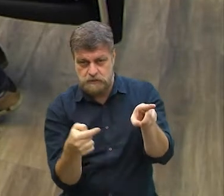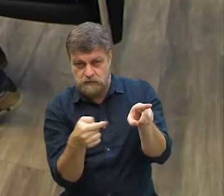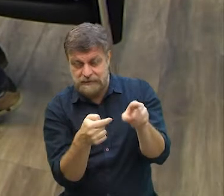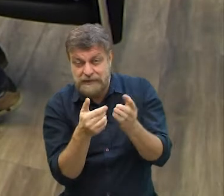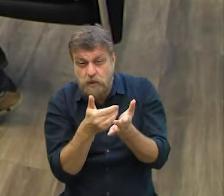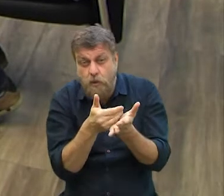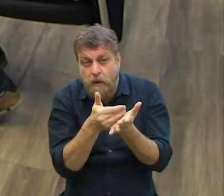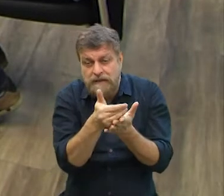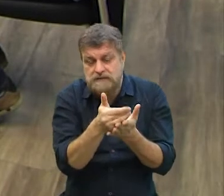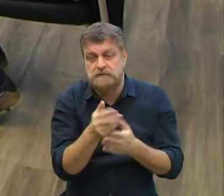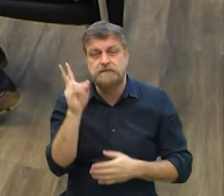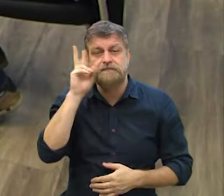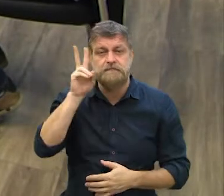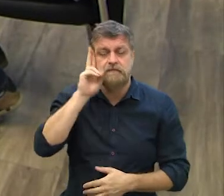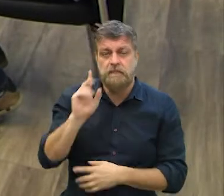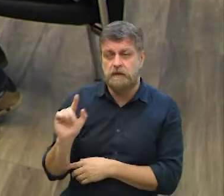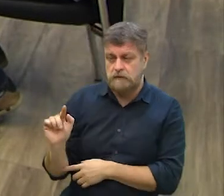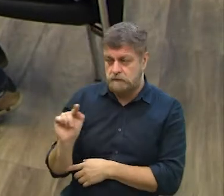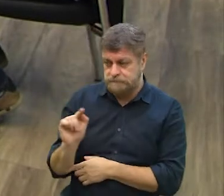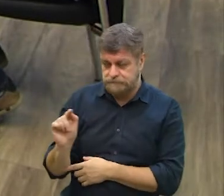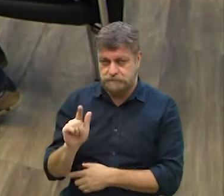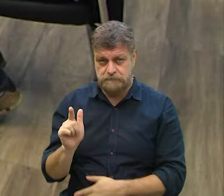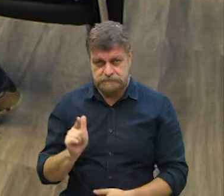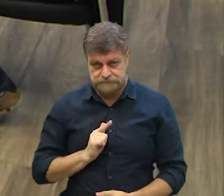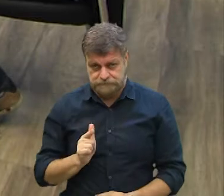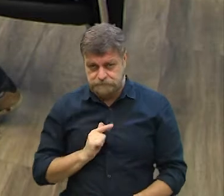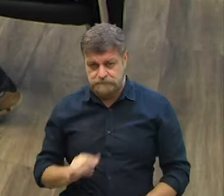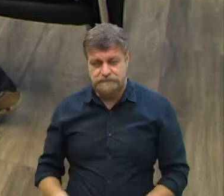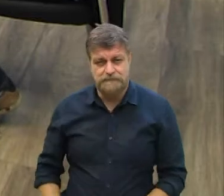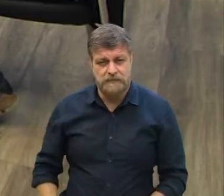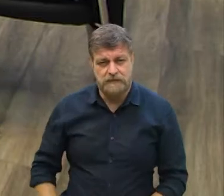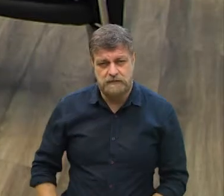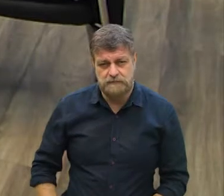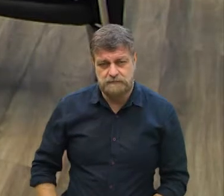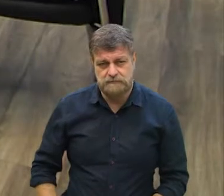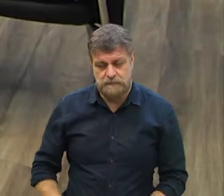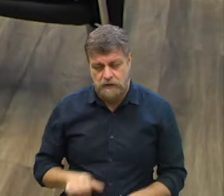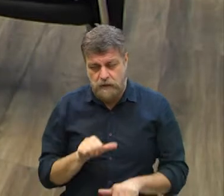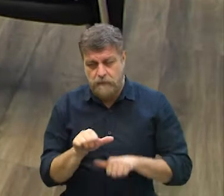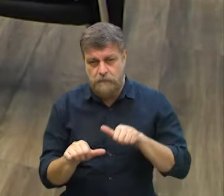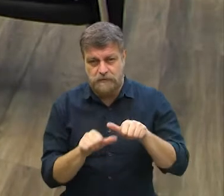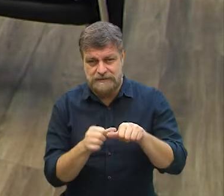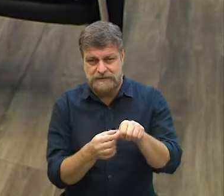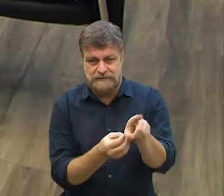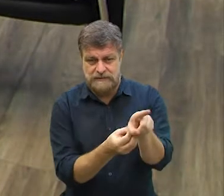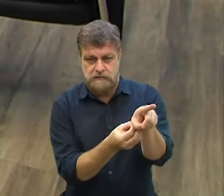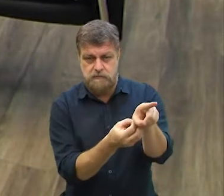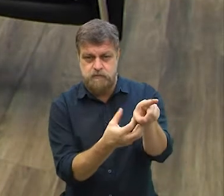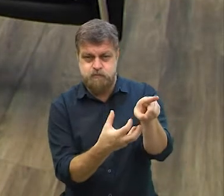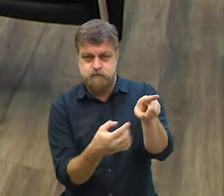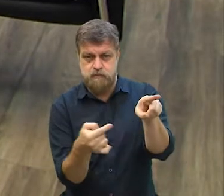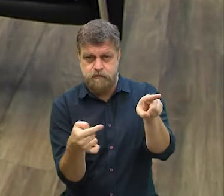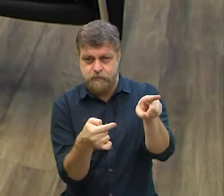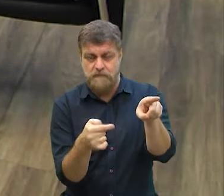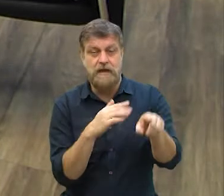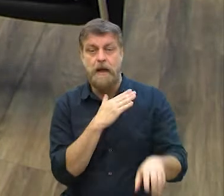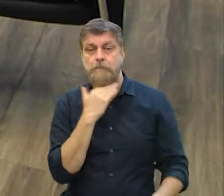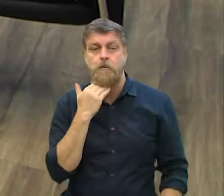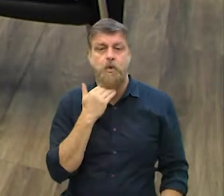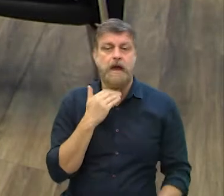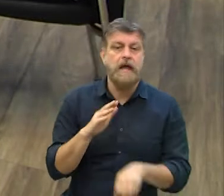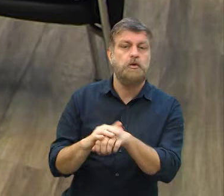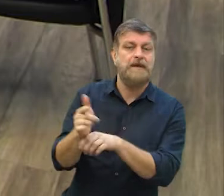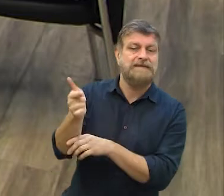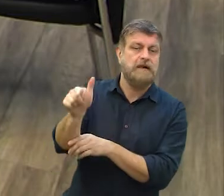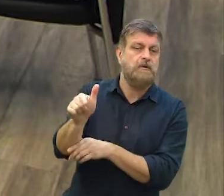de próstata, a gente tem que lembrar também que várias alterações da próstata, a pessoa vai morrer